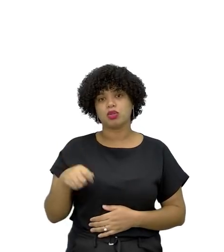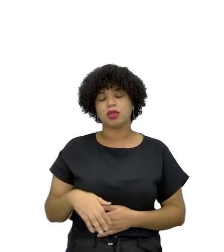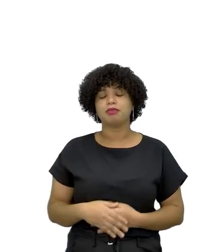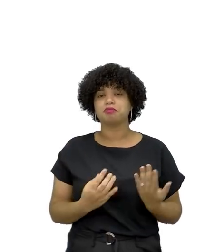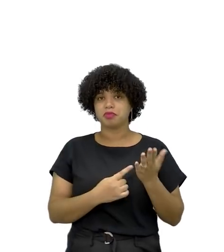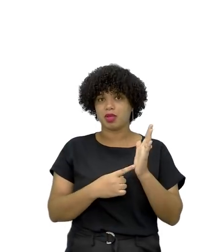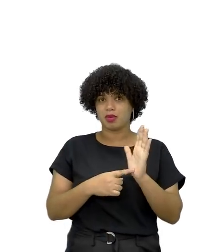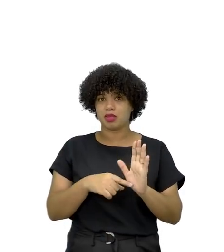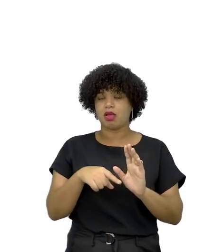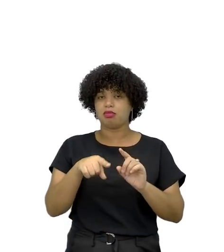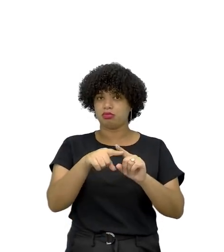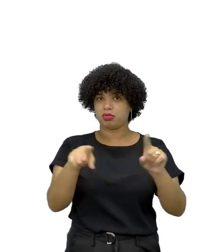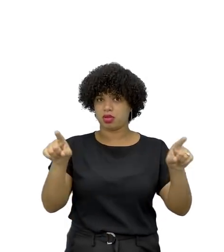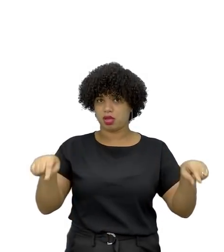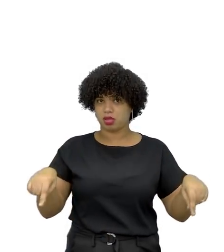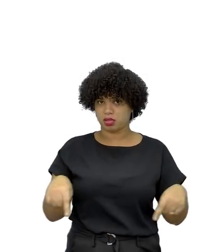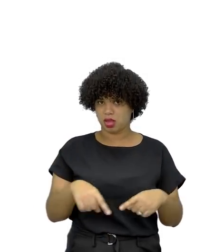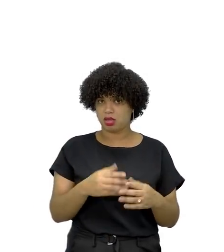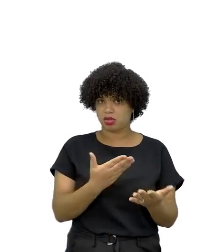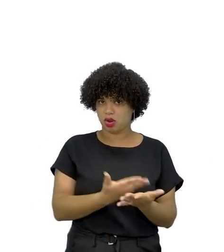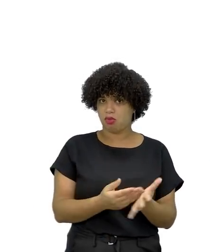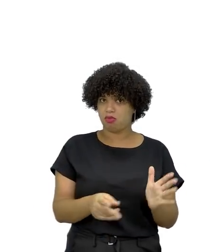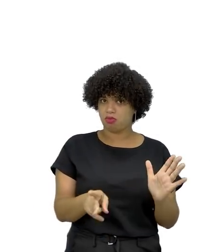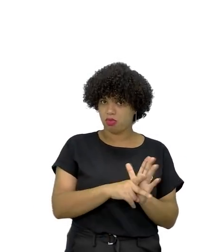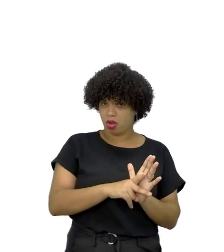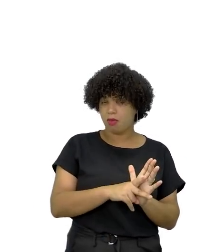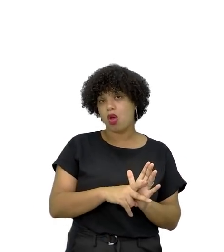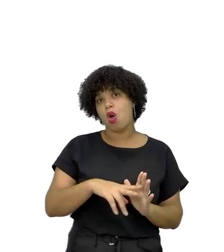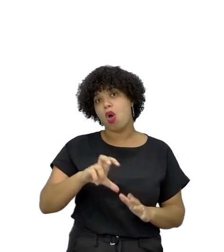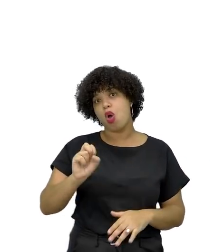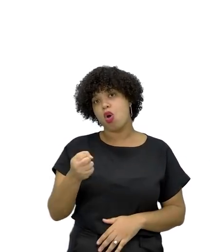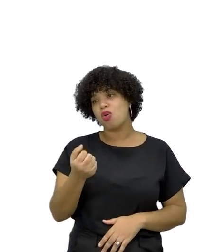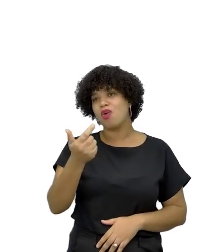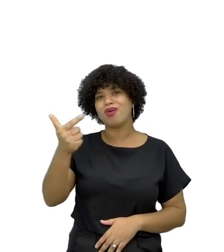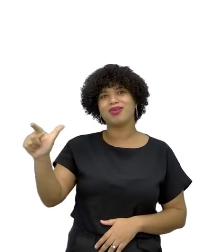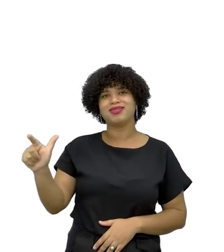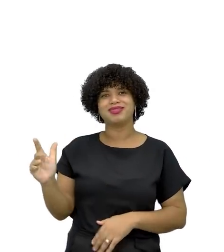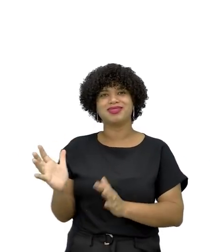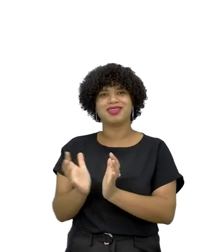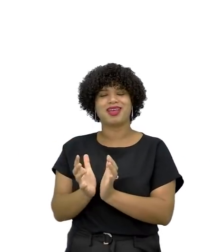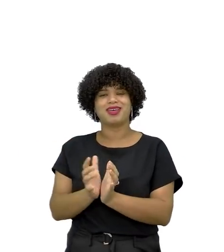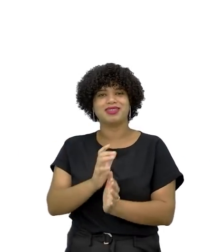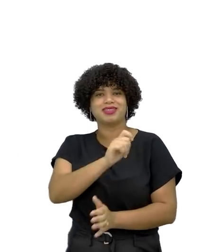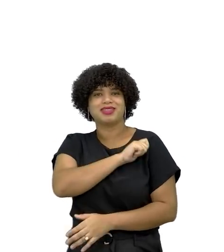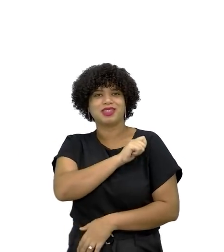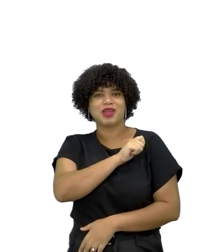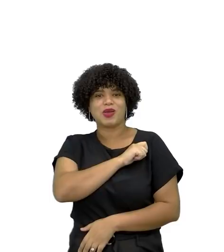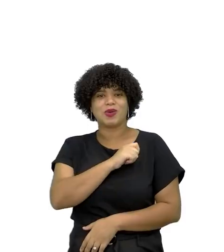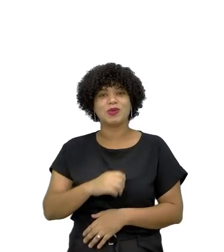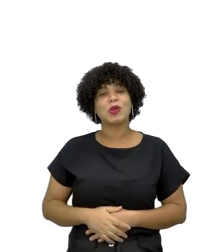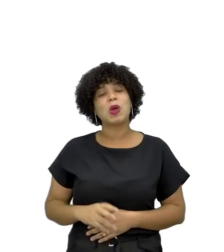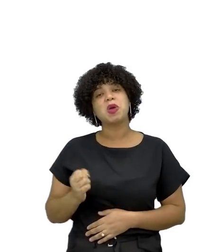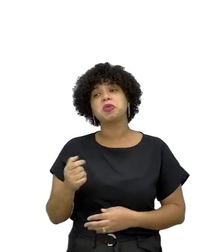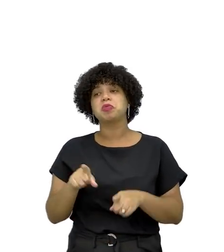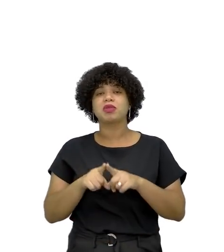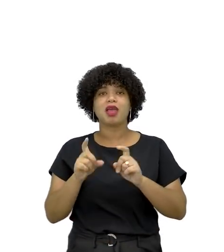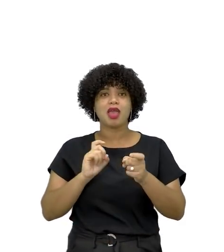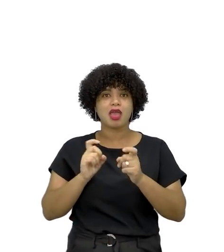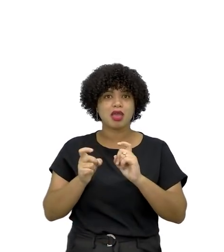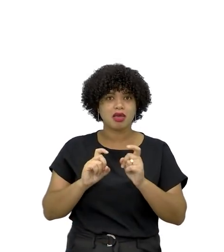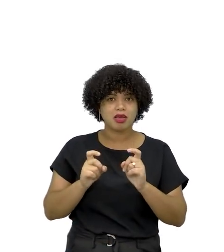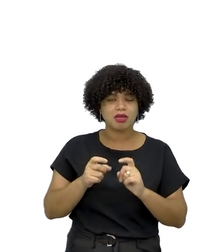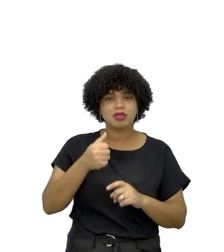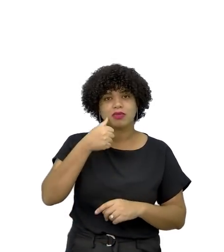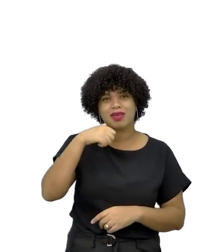da escola, para a comunidade, numa reunião de pais, né? O quanto é importante eles apresentarem, né,